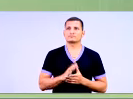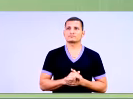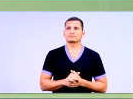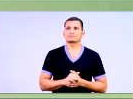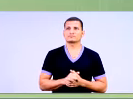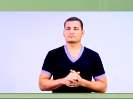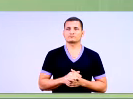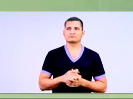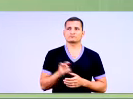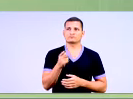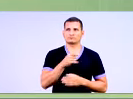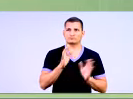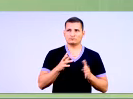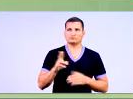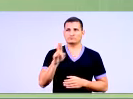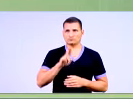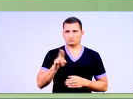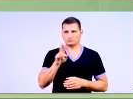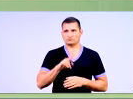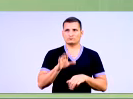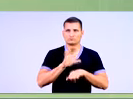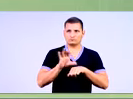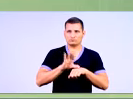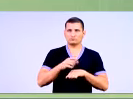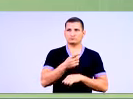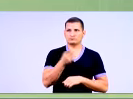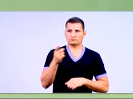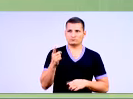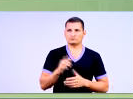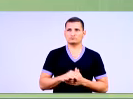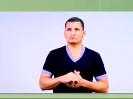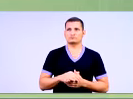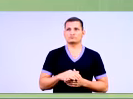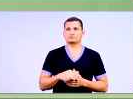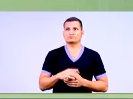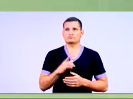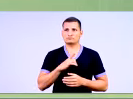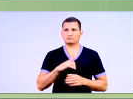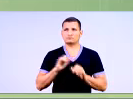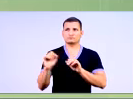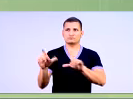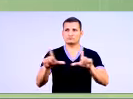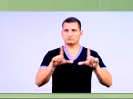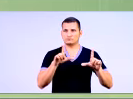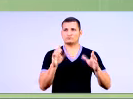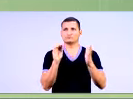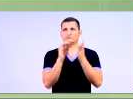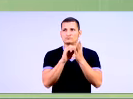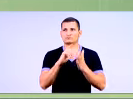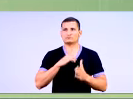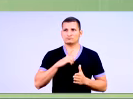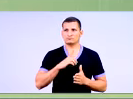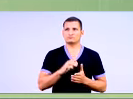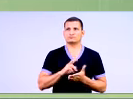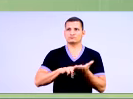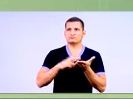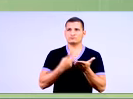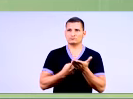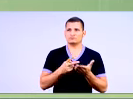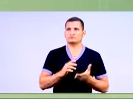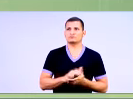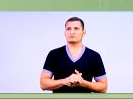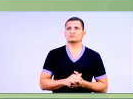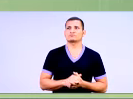que vocês já usam no curso de vocês. Eles vão ficar disponíveis no slide. ActivityX, tem a tradução,